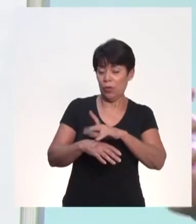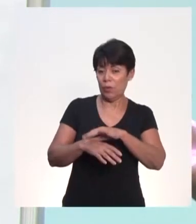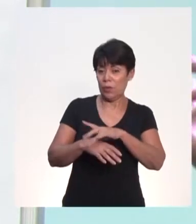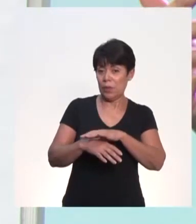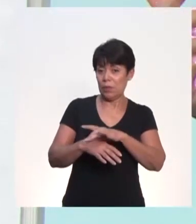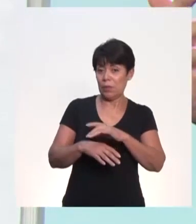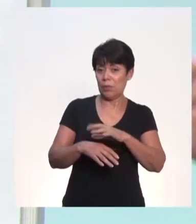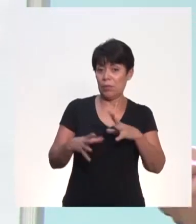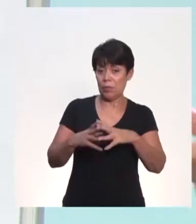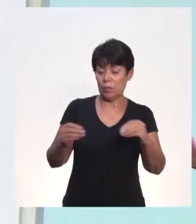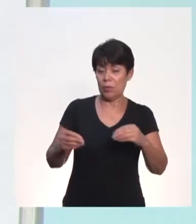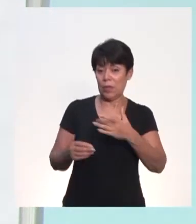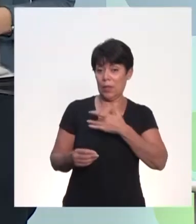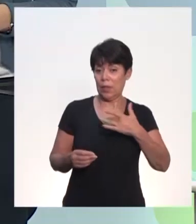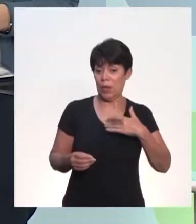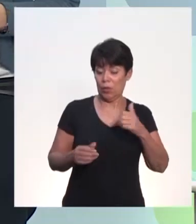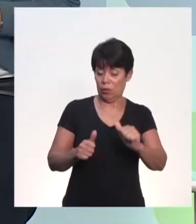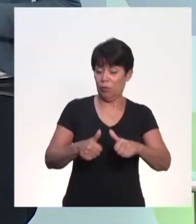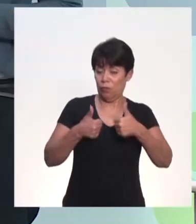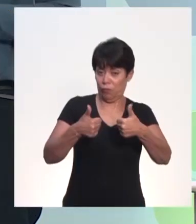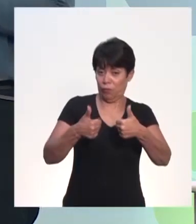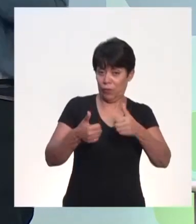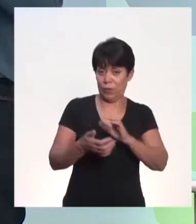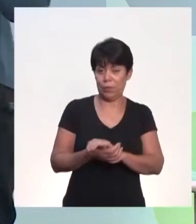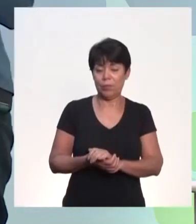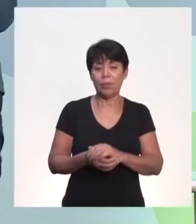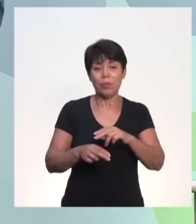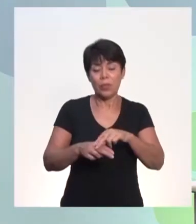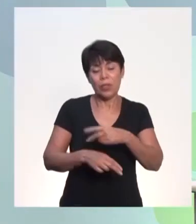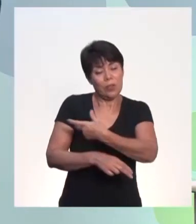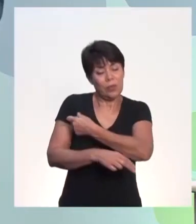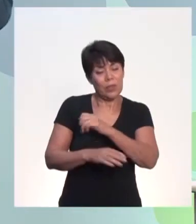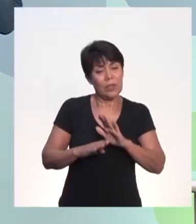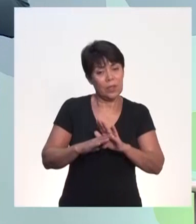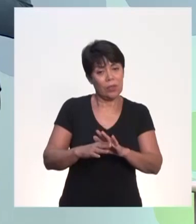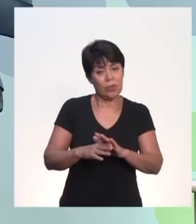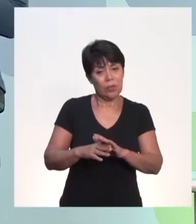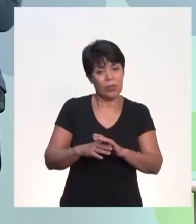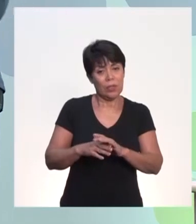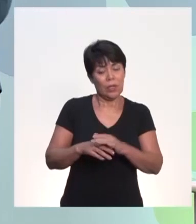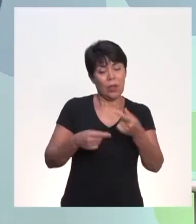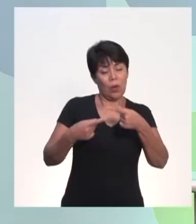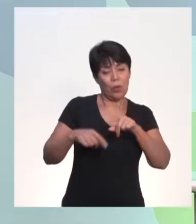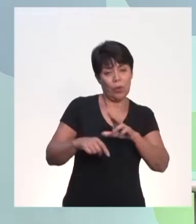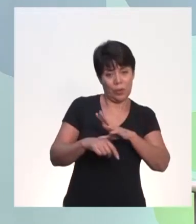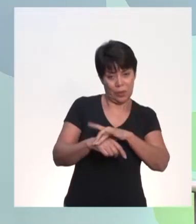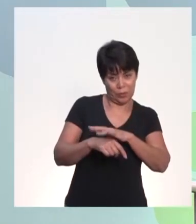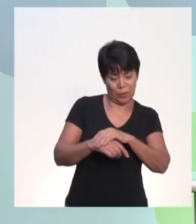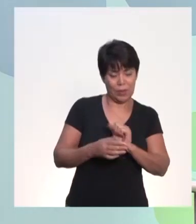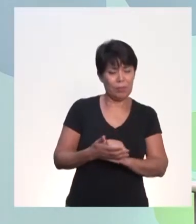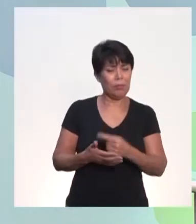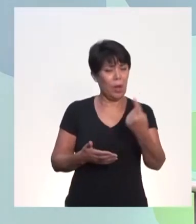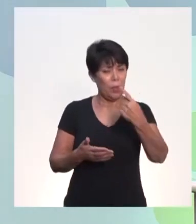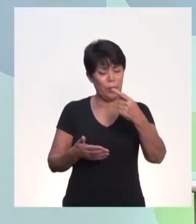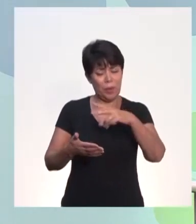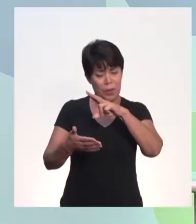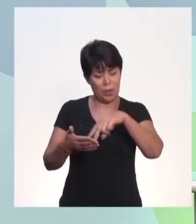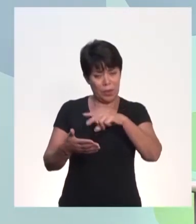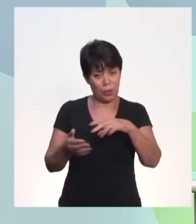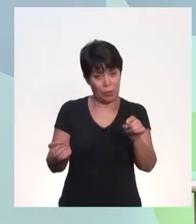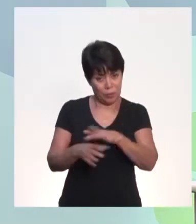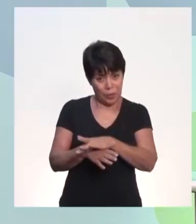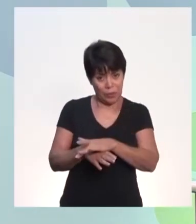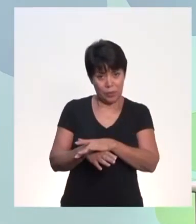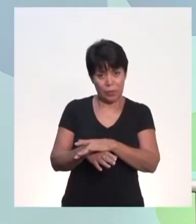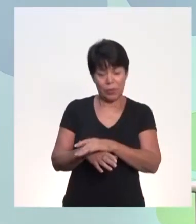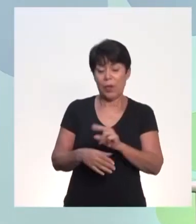vacina gera imunidade. Depois que a gente fez essa primeira leitura, para utilizar a técnica de